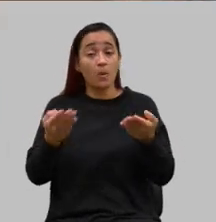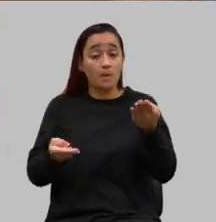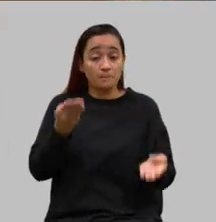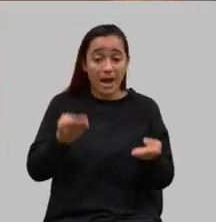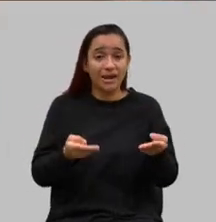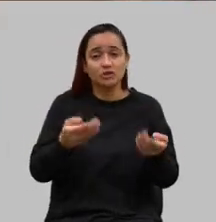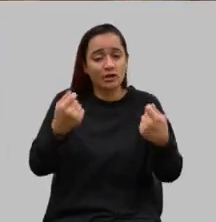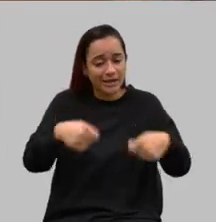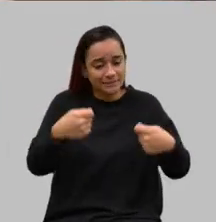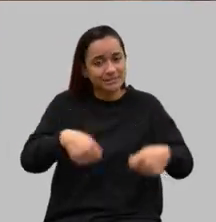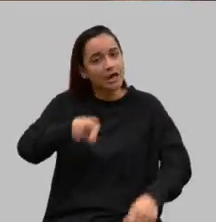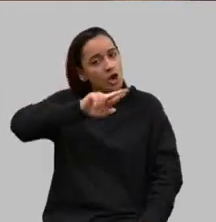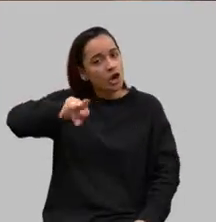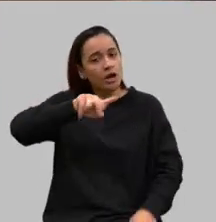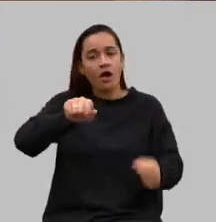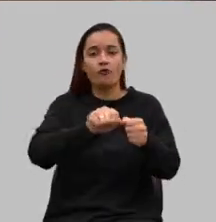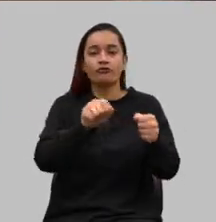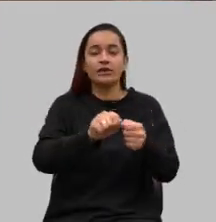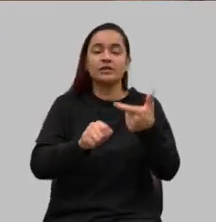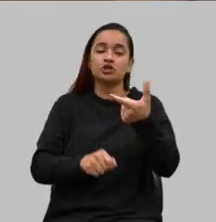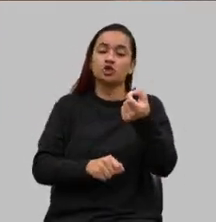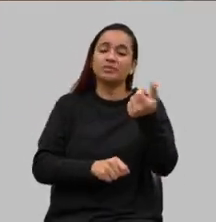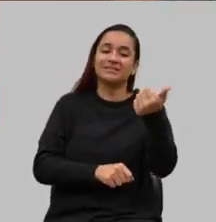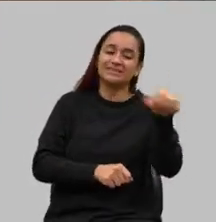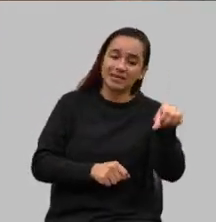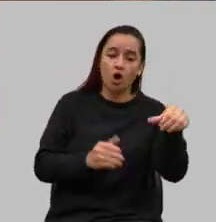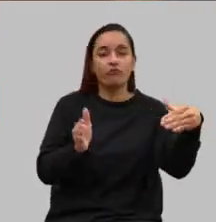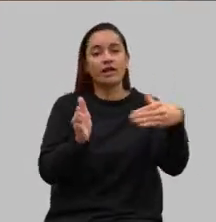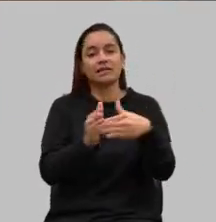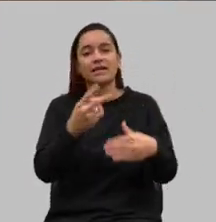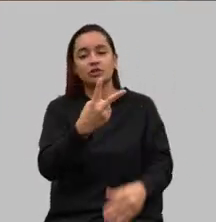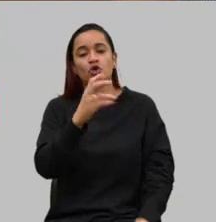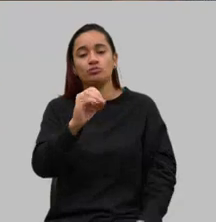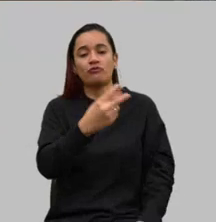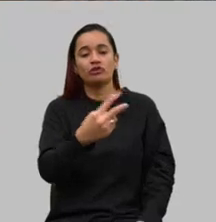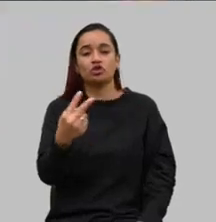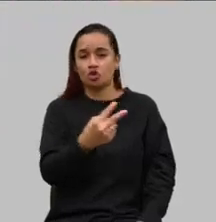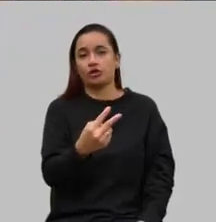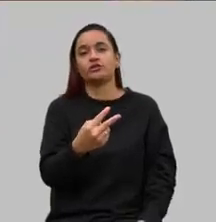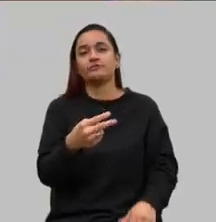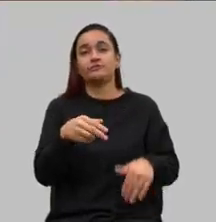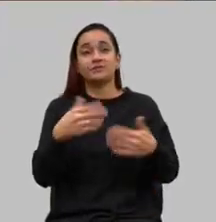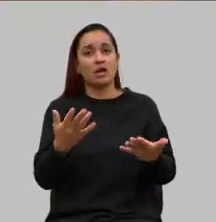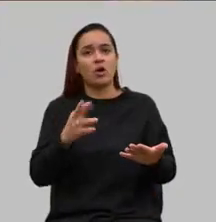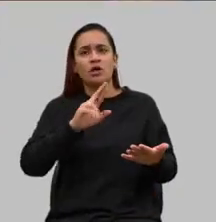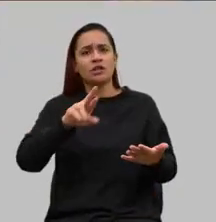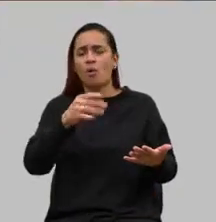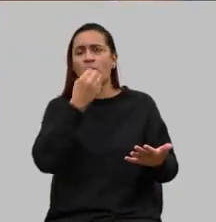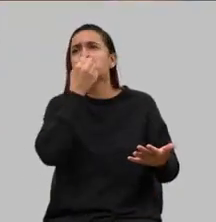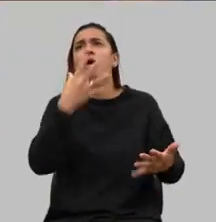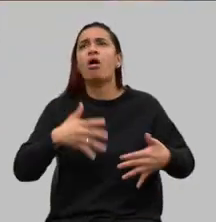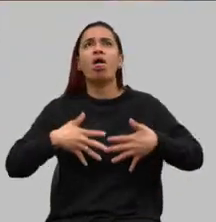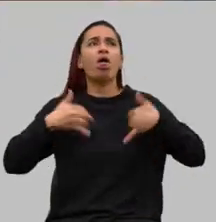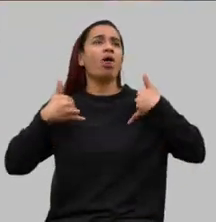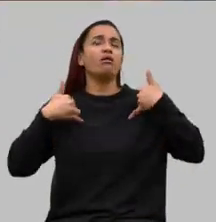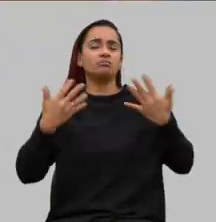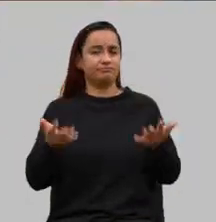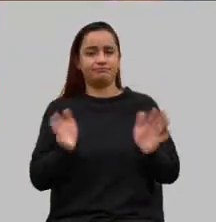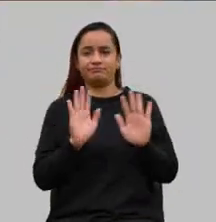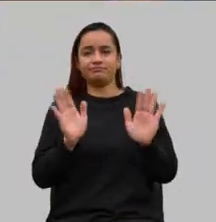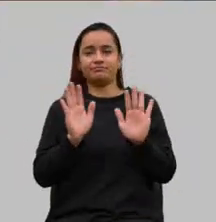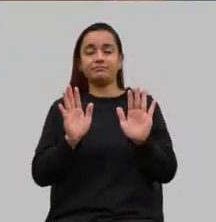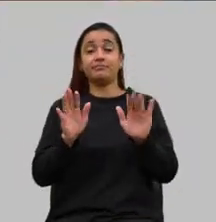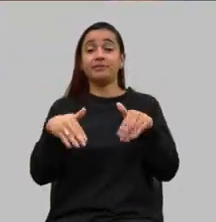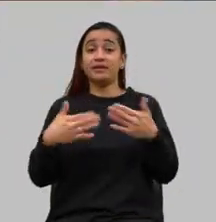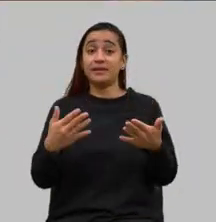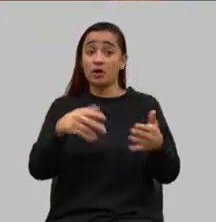de 2019 até 2022 para o descomissionamento Então não é não é um mérito esse processo e o termo de ajuste de Conduta